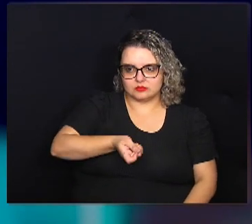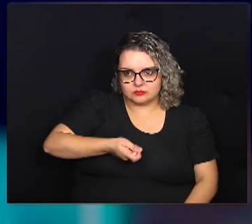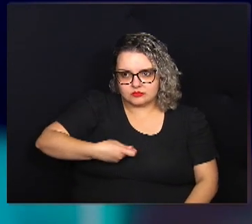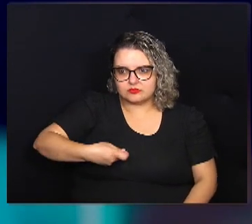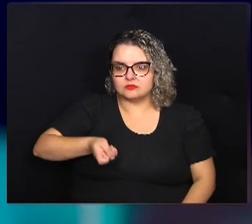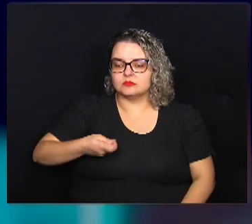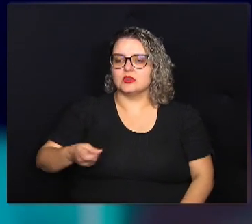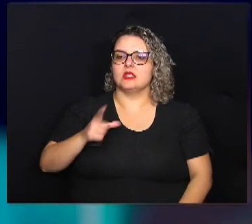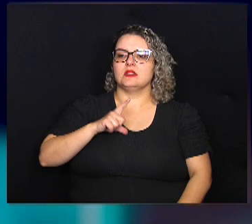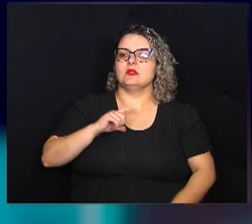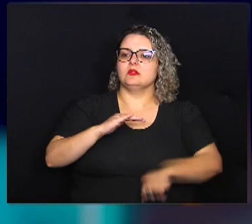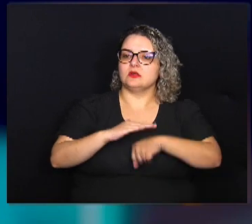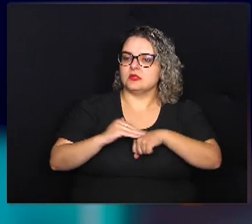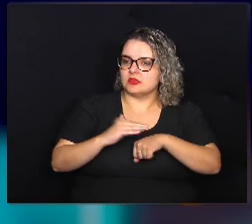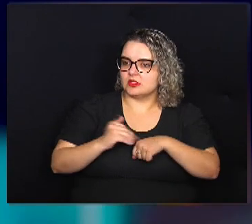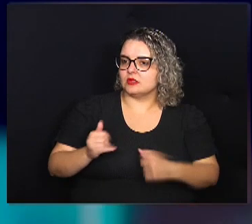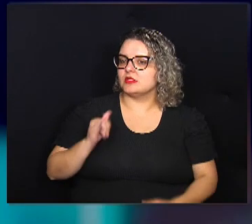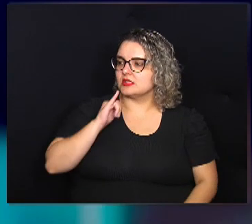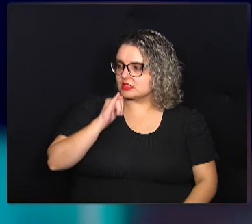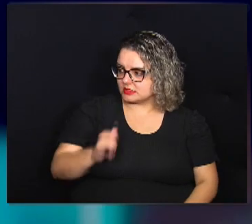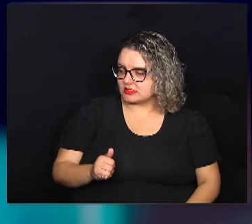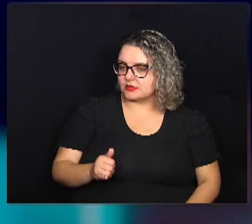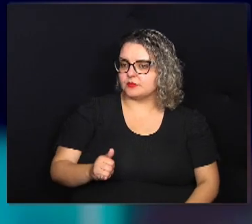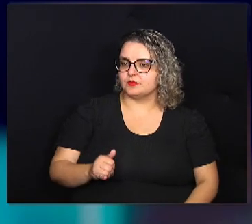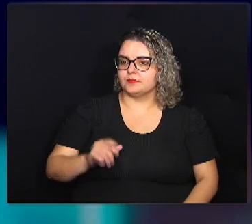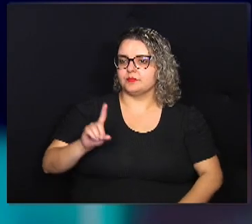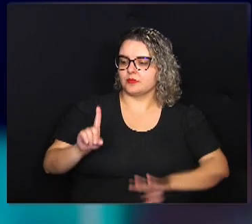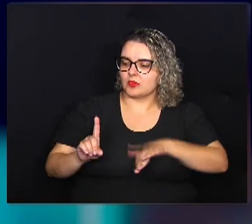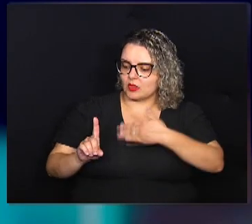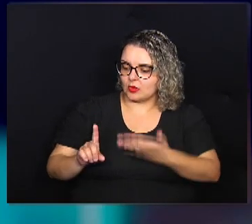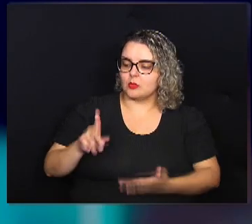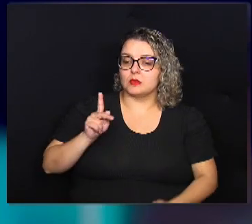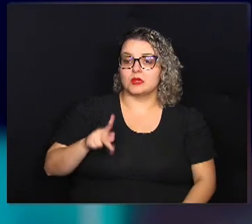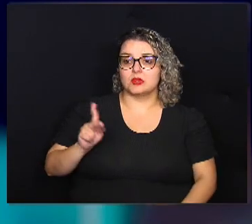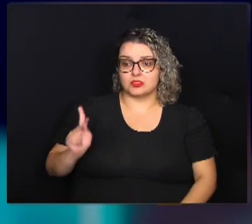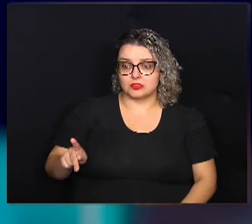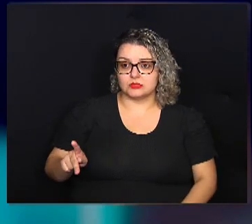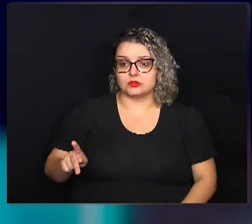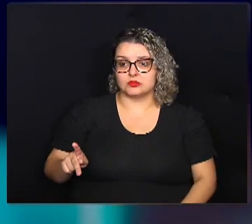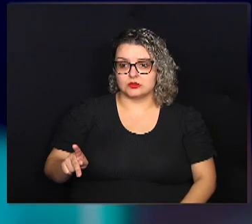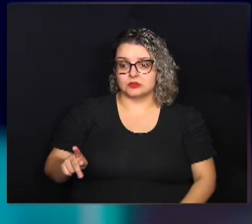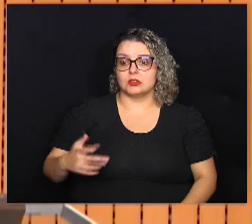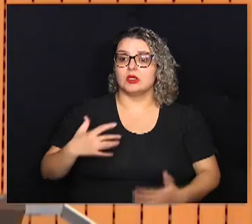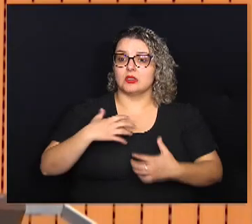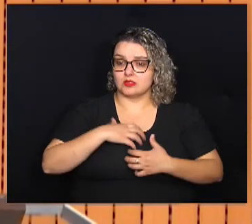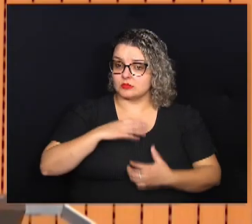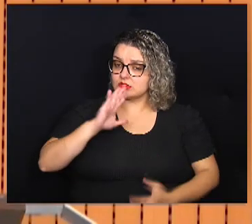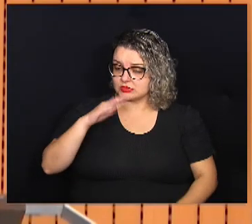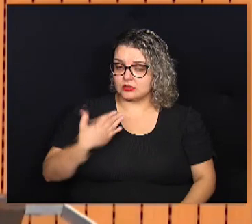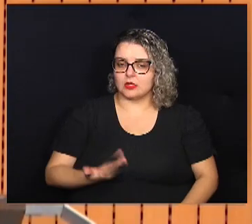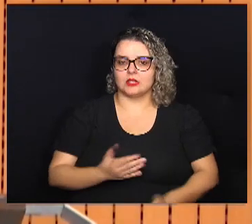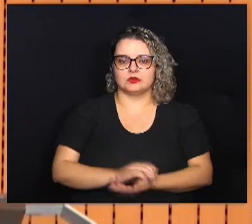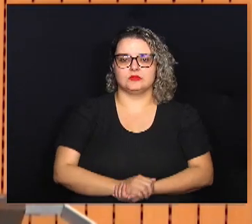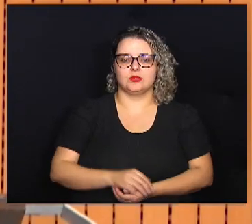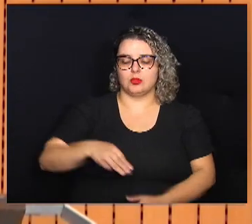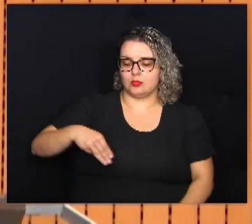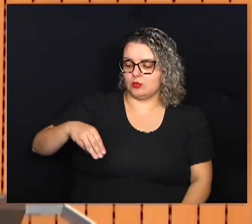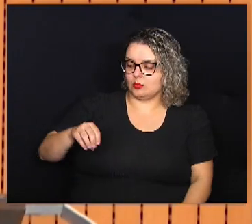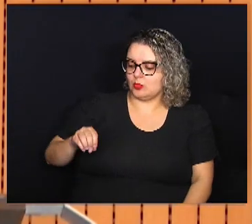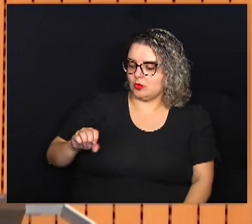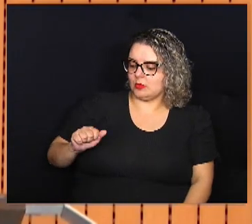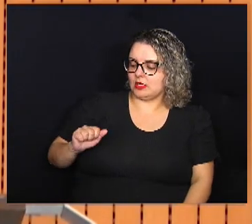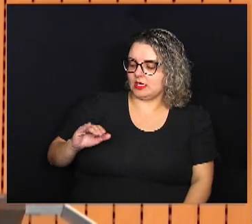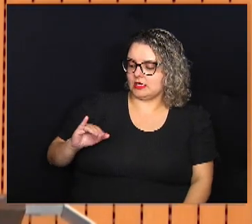tenho assim, um carinho muito grande de dizer que homenagear um professor, sinto muito honrado. Moacir Pereira